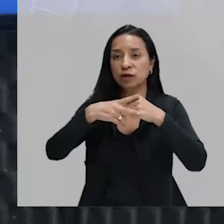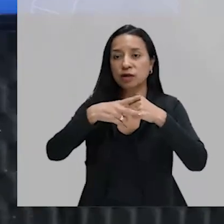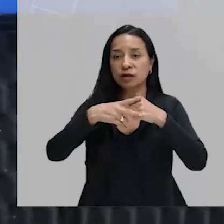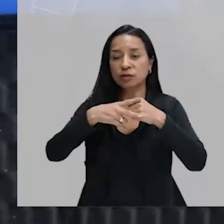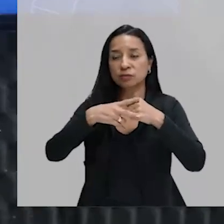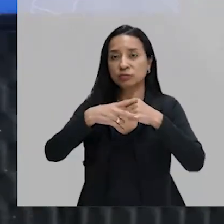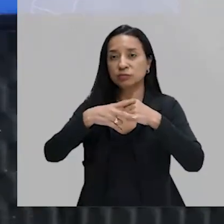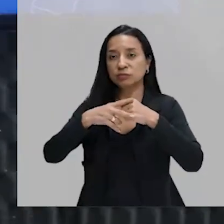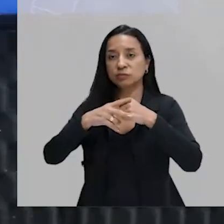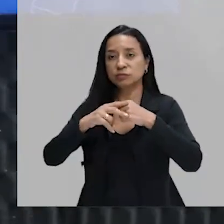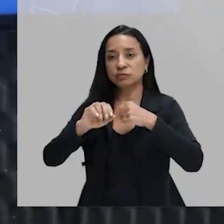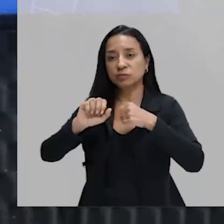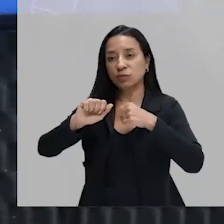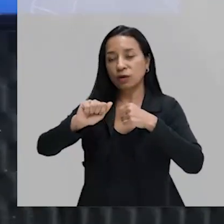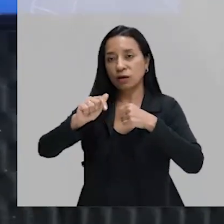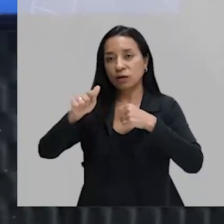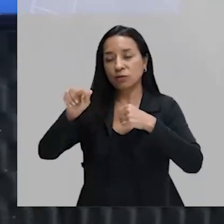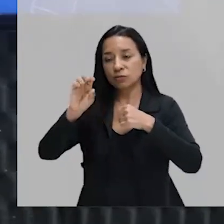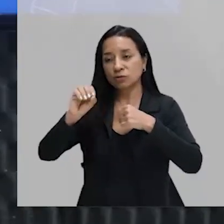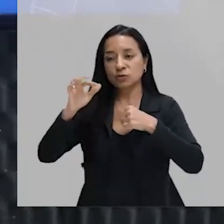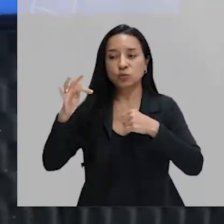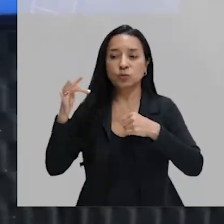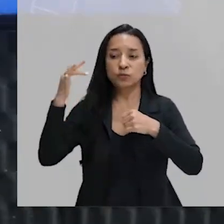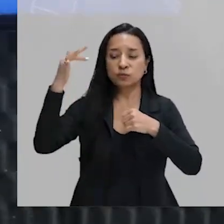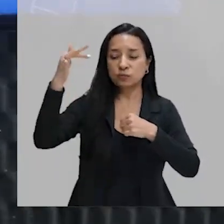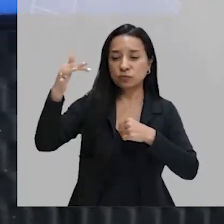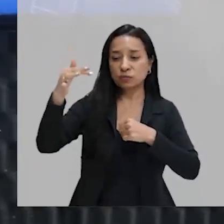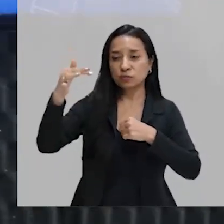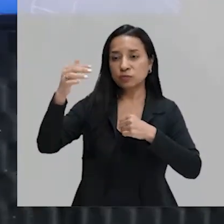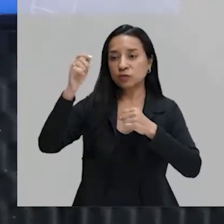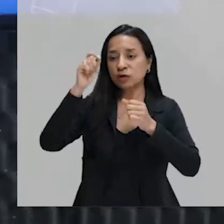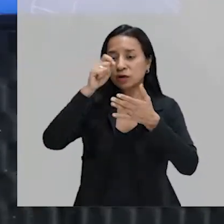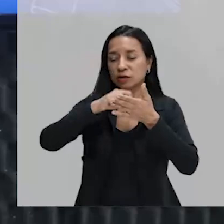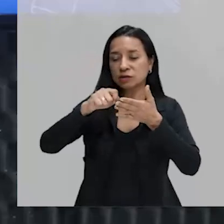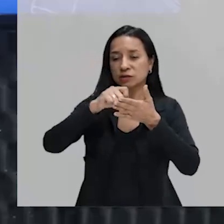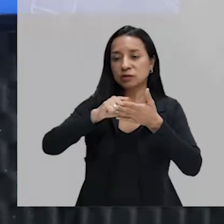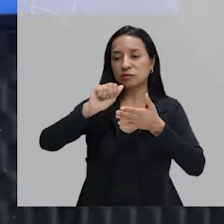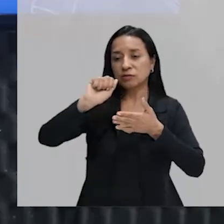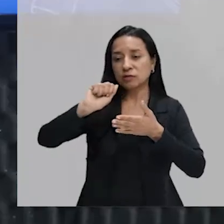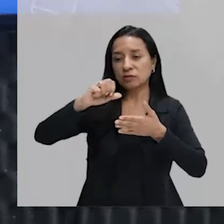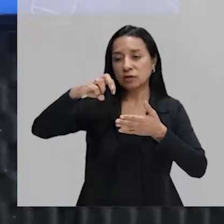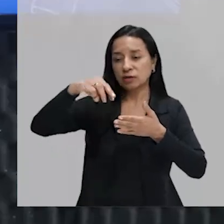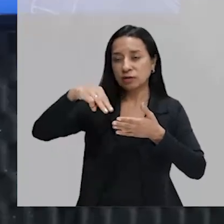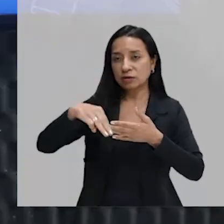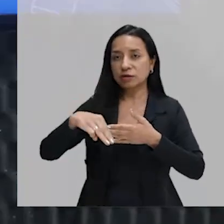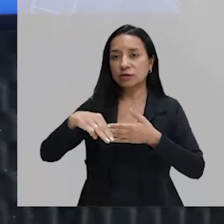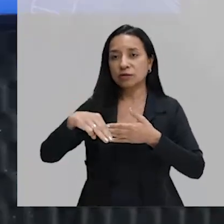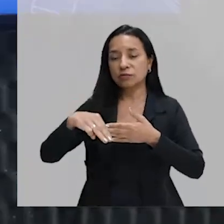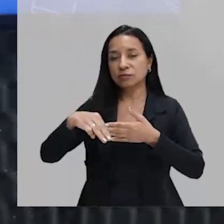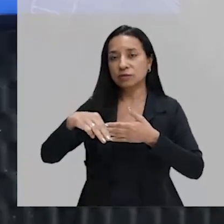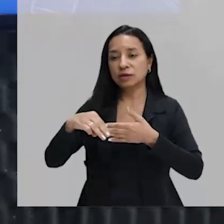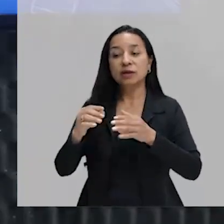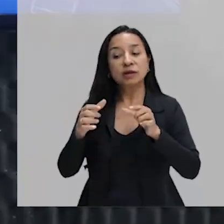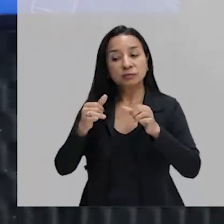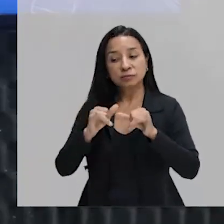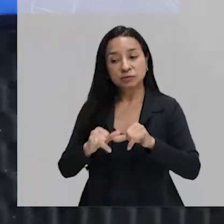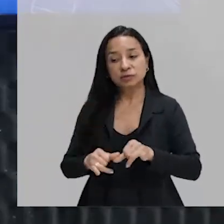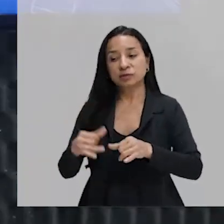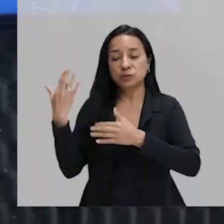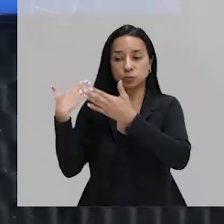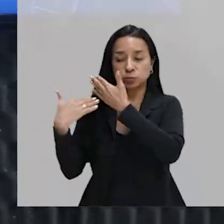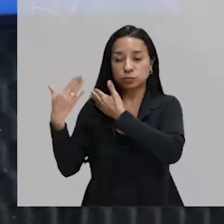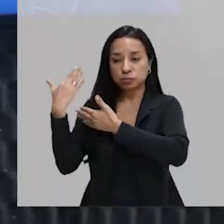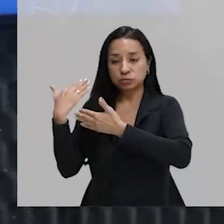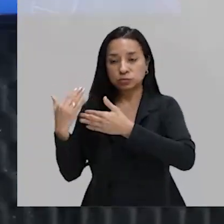Serão, aotil, no futuro, né? E quando eu escrevo com am, né? Seriam, aí estaria no passado,